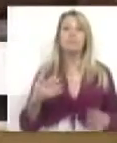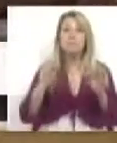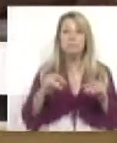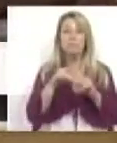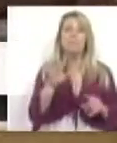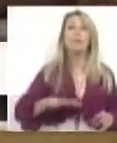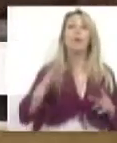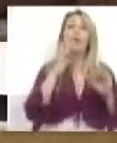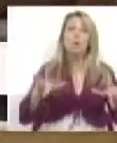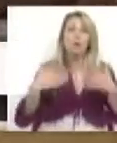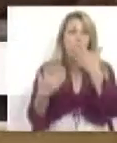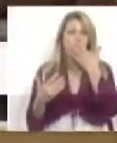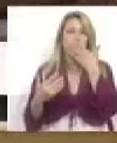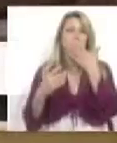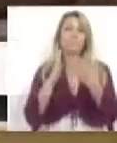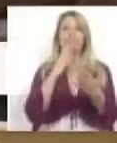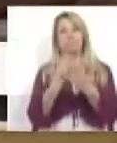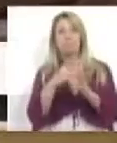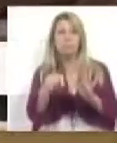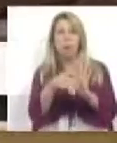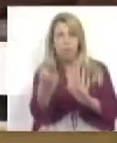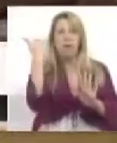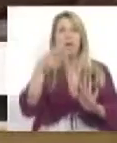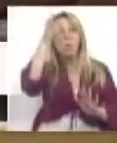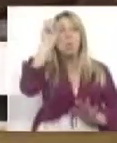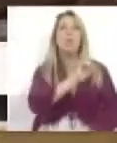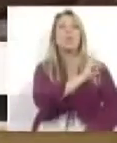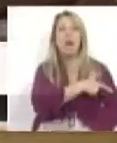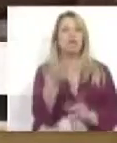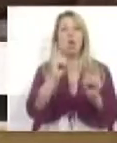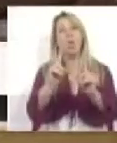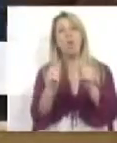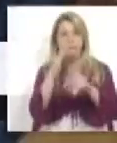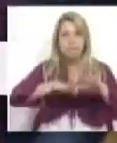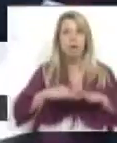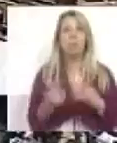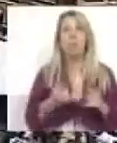caso possa provocar a coragem para não deixarmos que tudo fique na mesma. Muito obrigada.